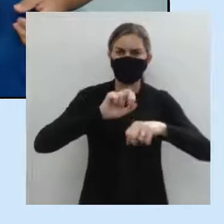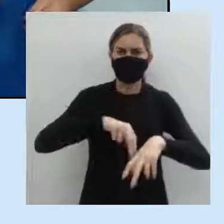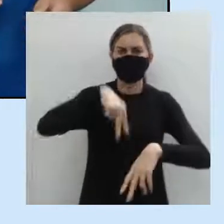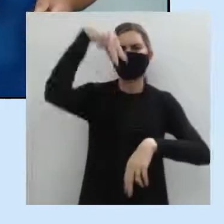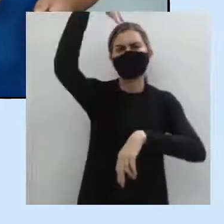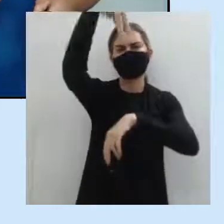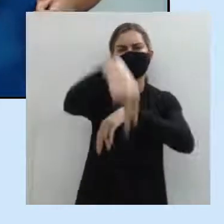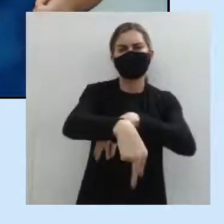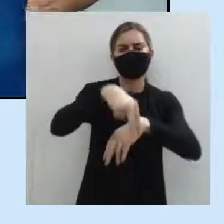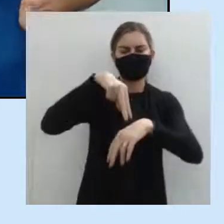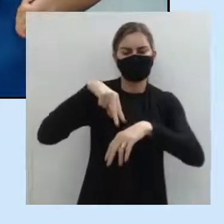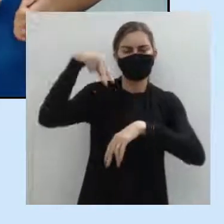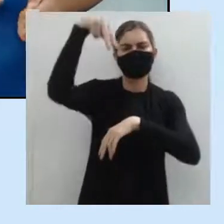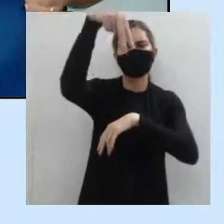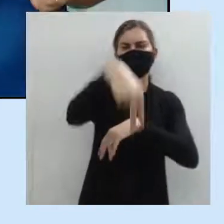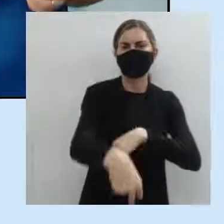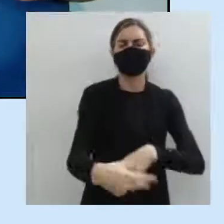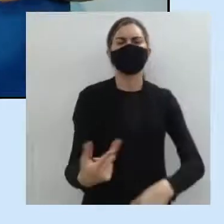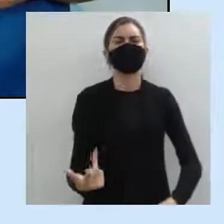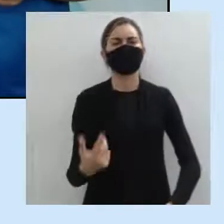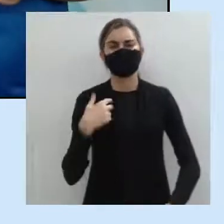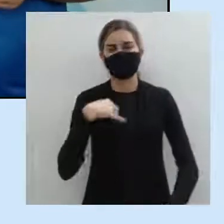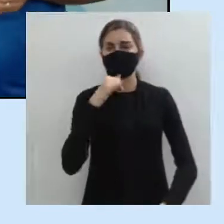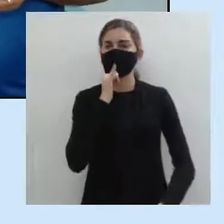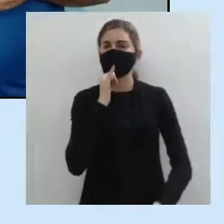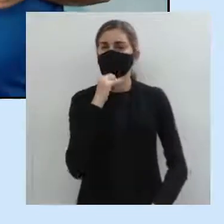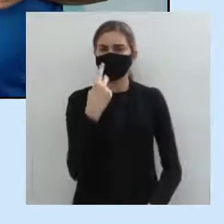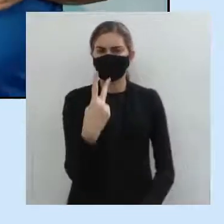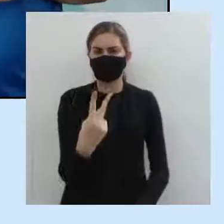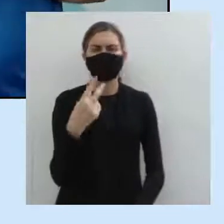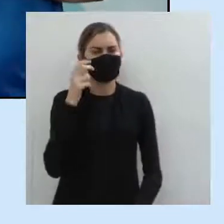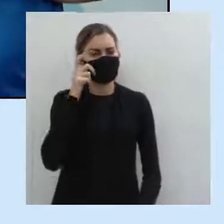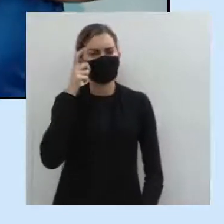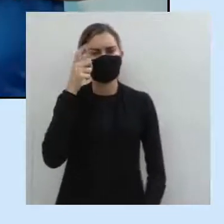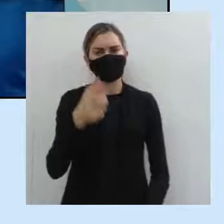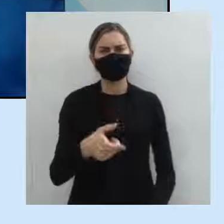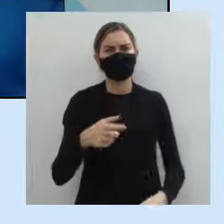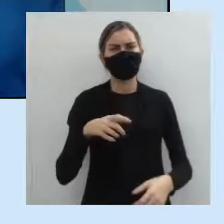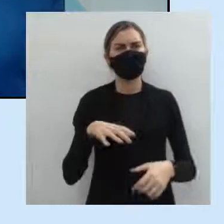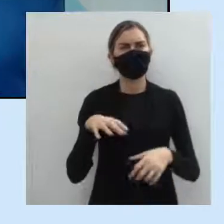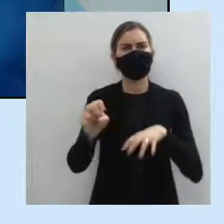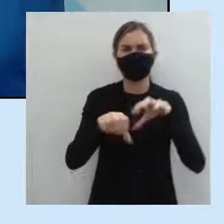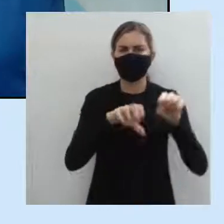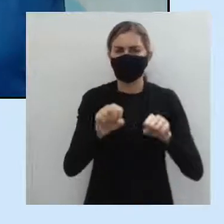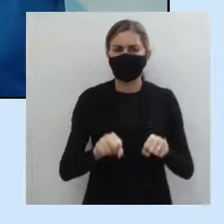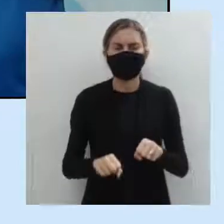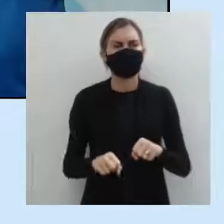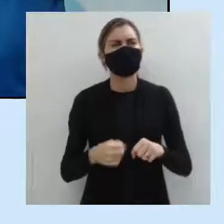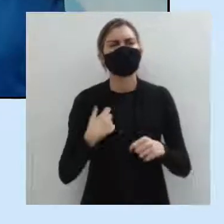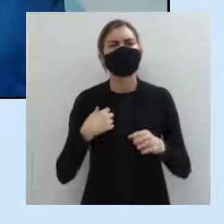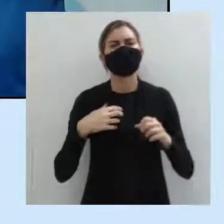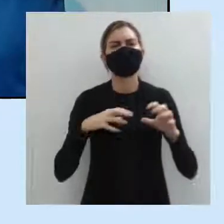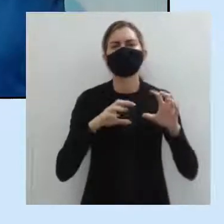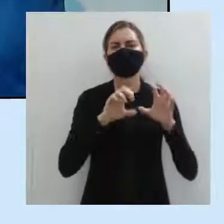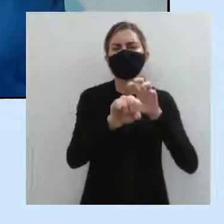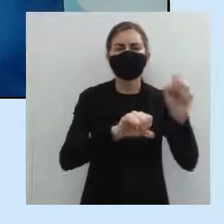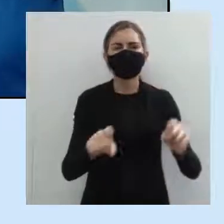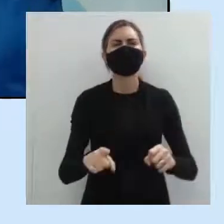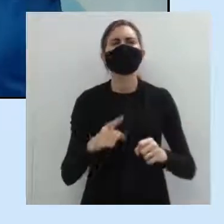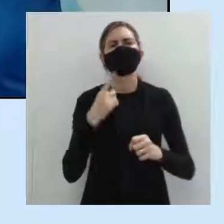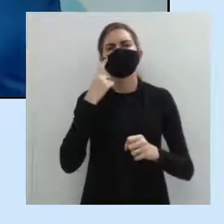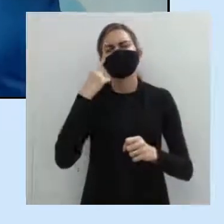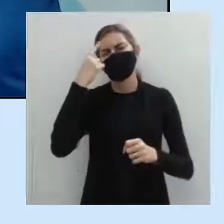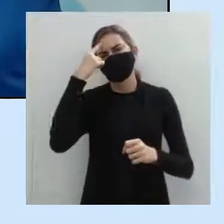saltar. Veja aqui dois exemplos interessantes. O pega-pega. Vamos pensar que